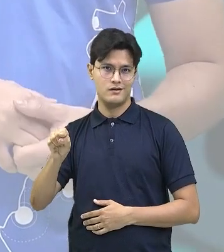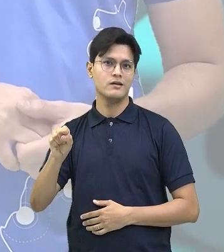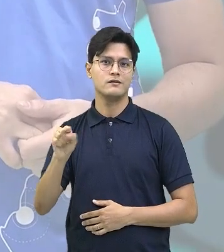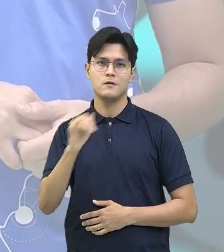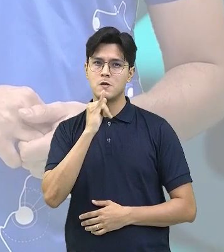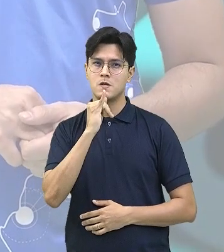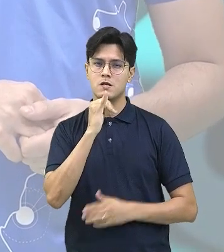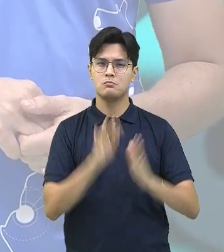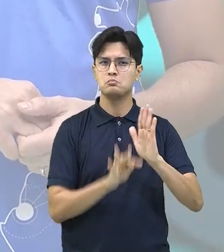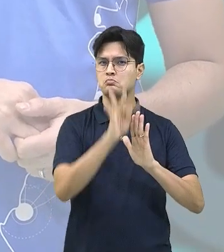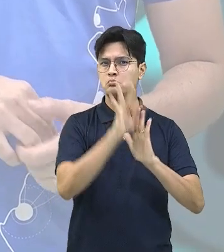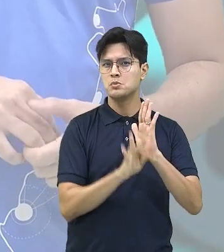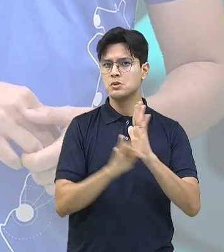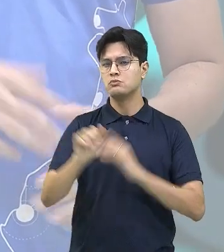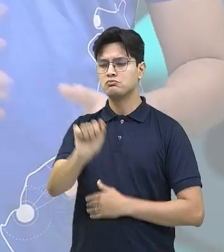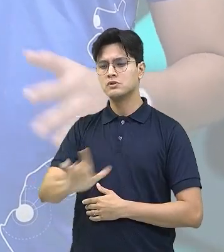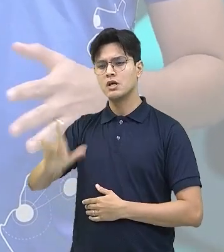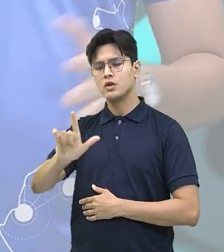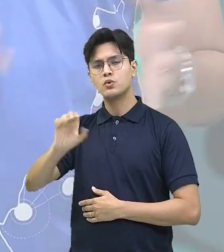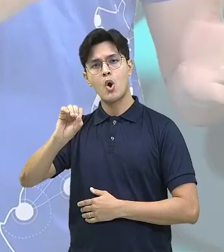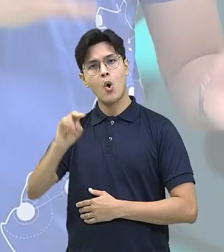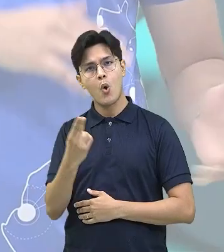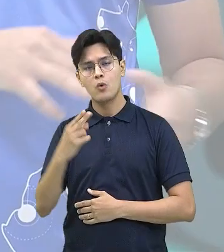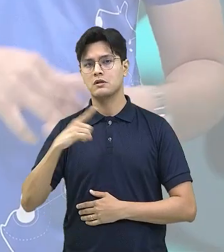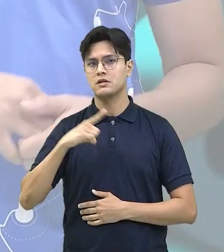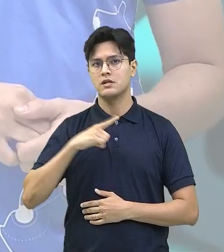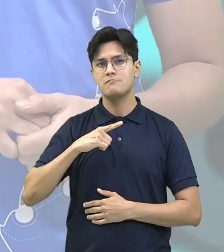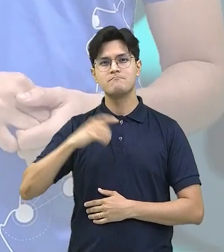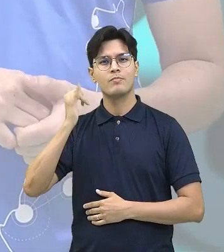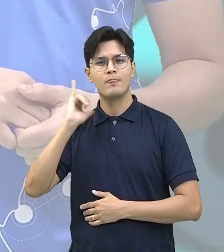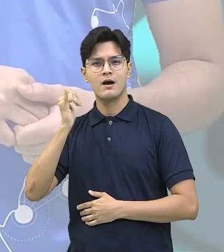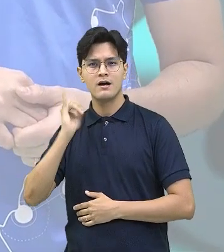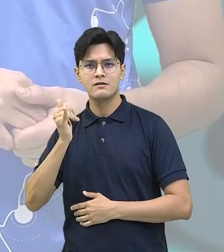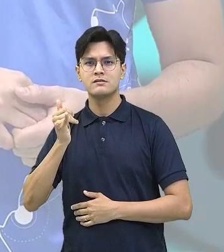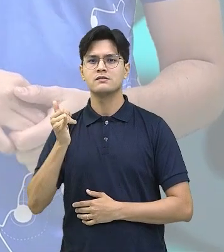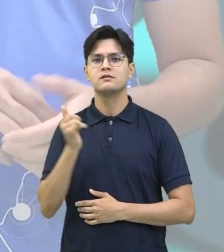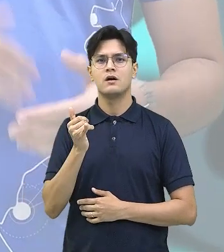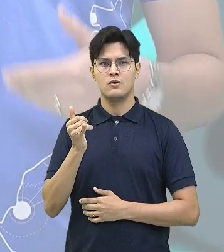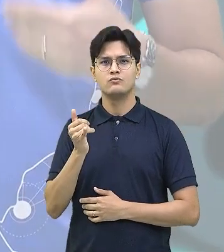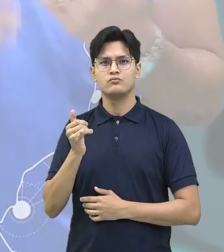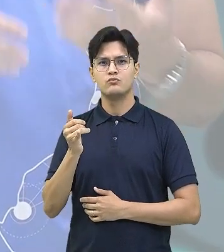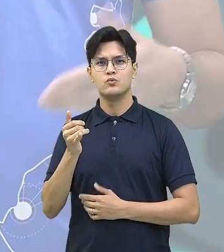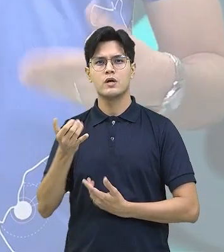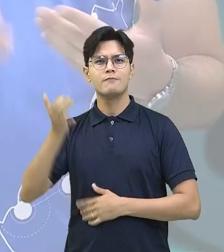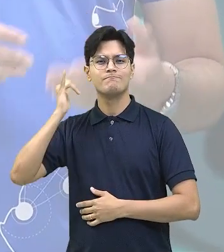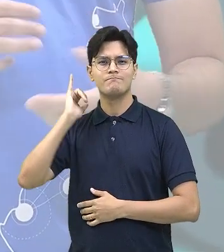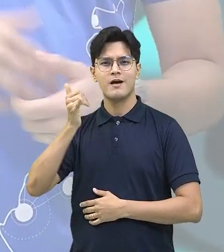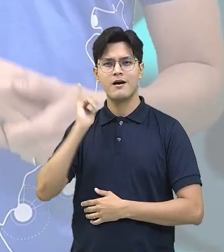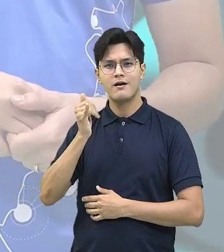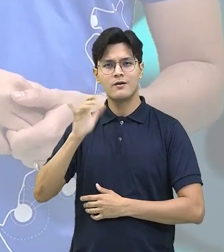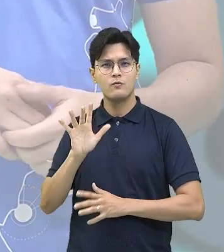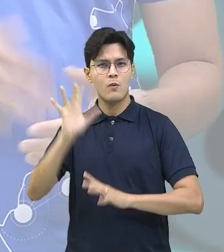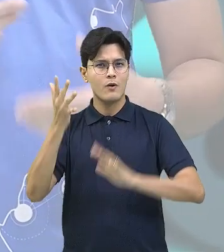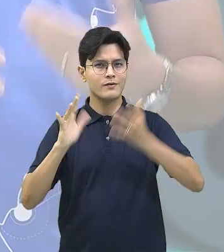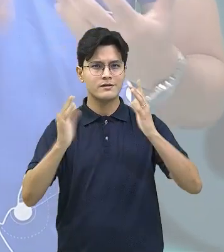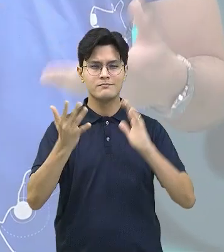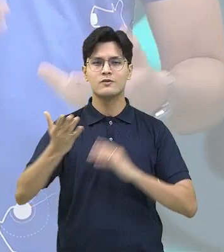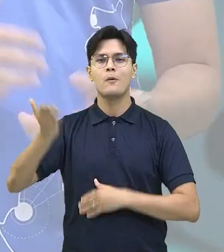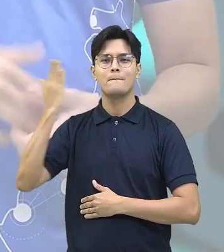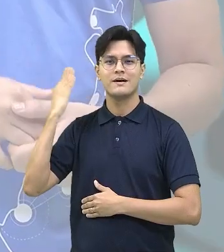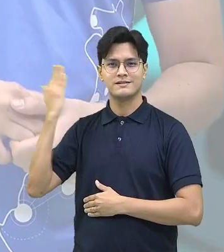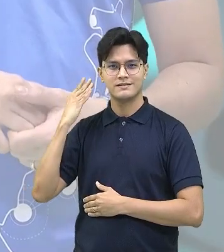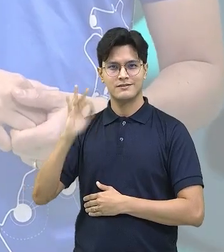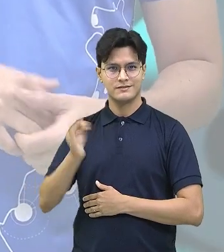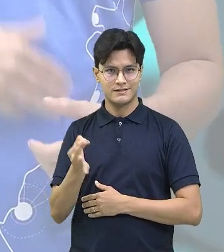estiver fazendo uma narração passada, querendo contar algo do passado que significa há muito tempo atrás, né? Ou há